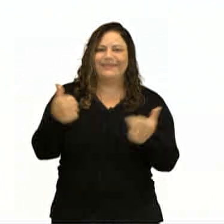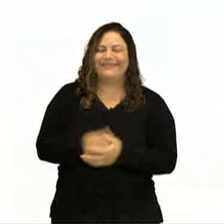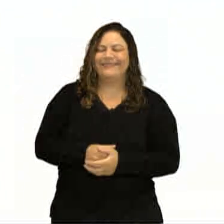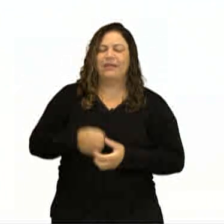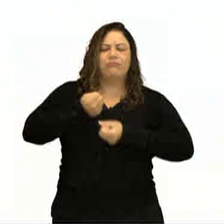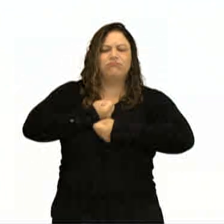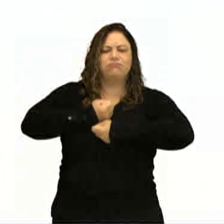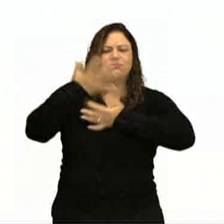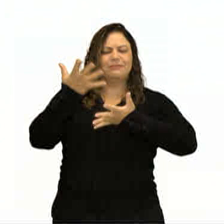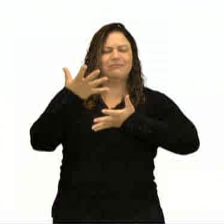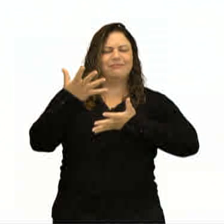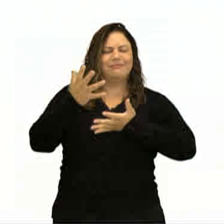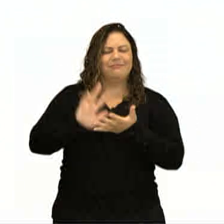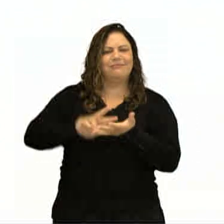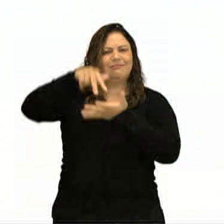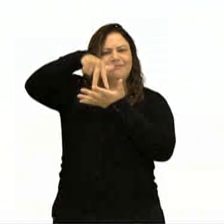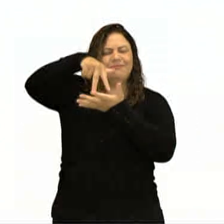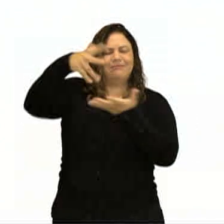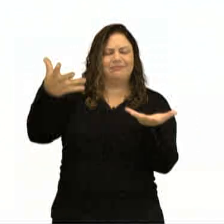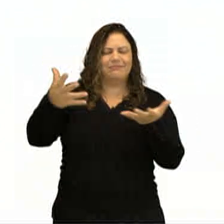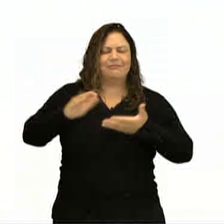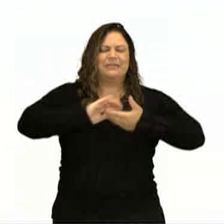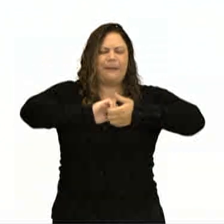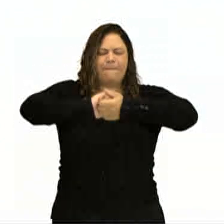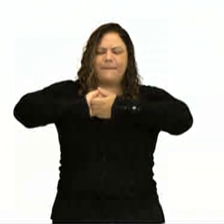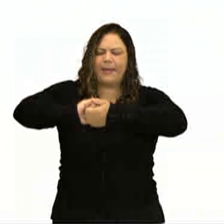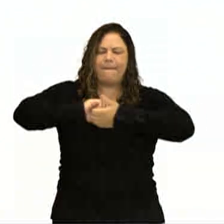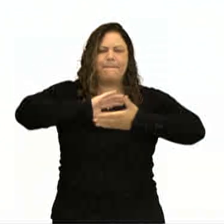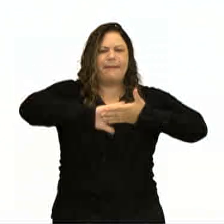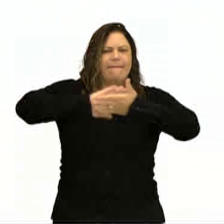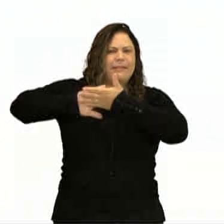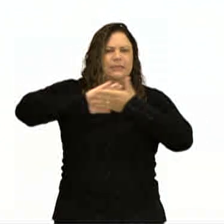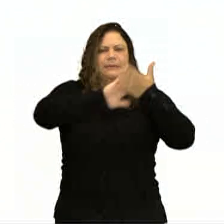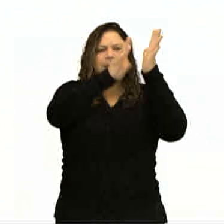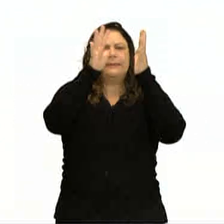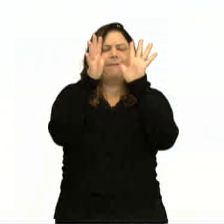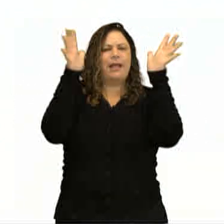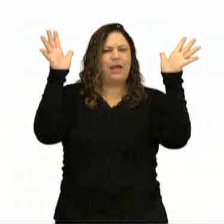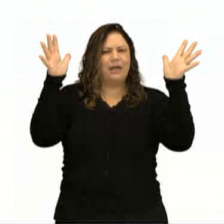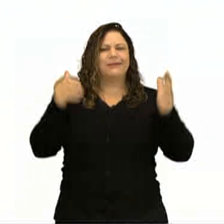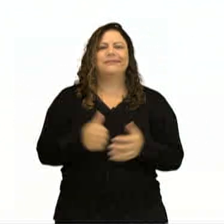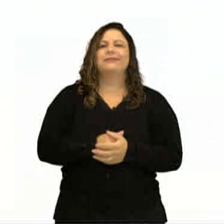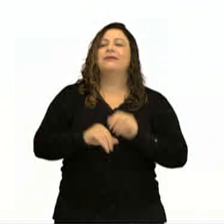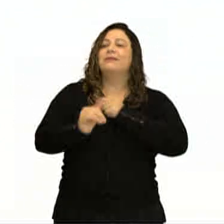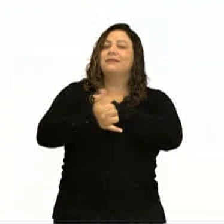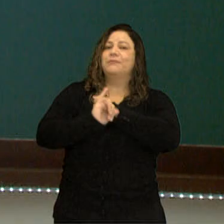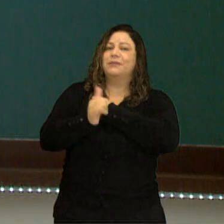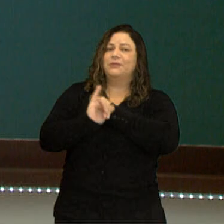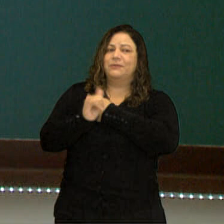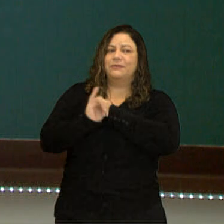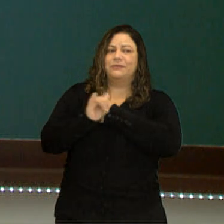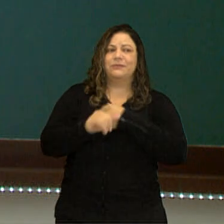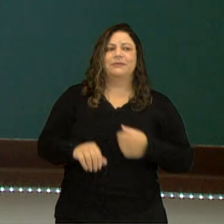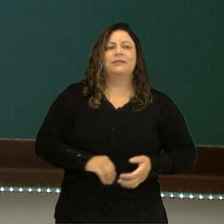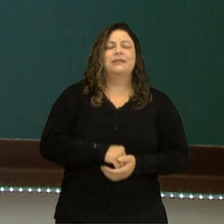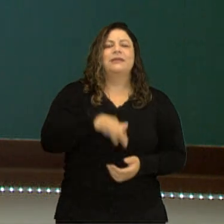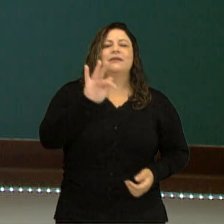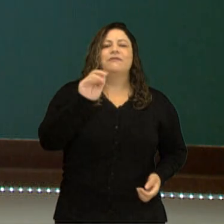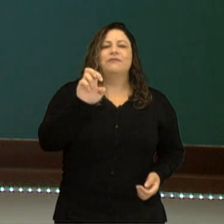orador foi vivamente cumprimentado. Então, essa é uma crônica de Fernando Sabino.